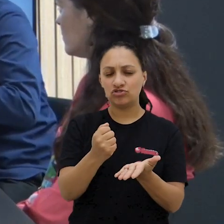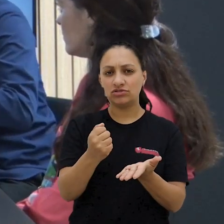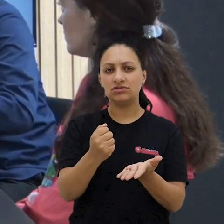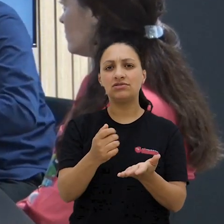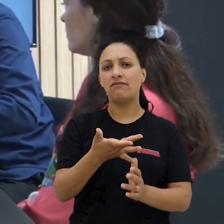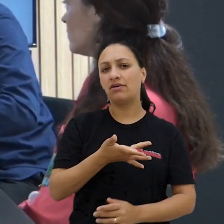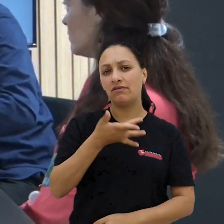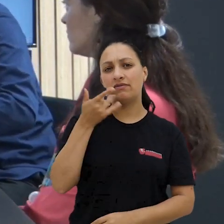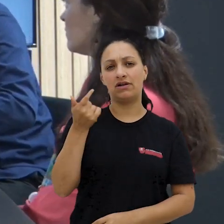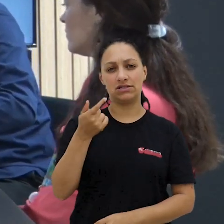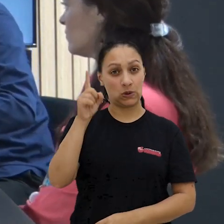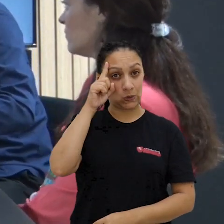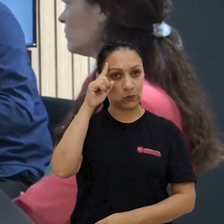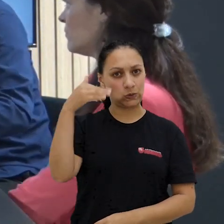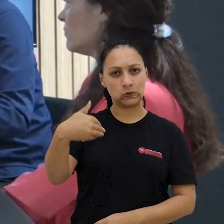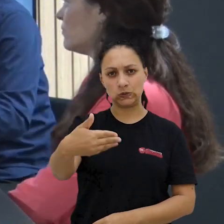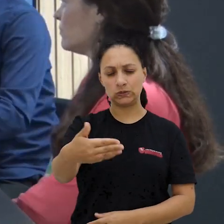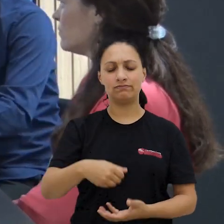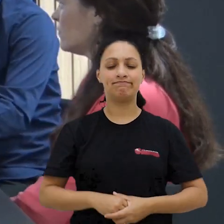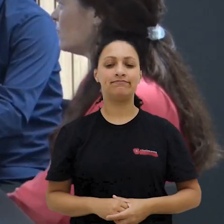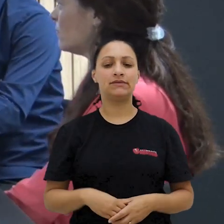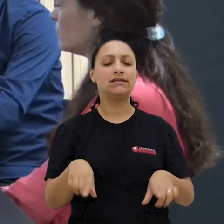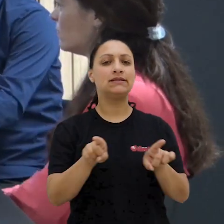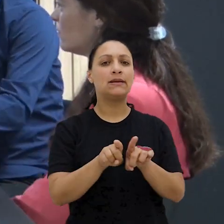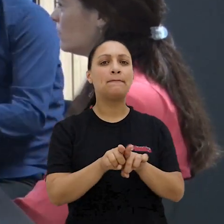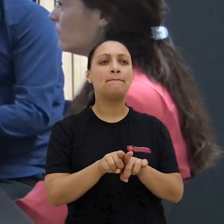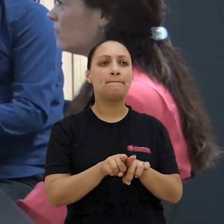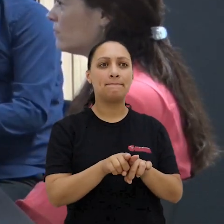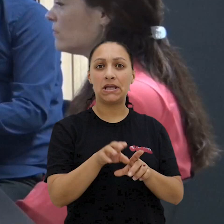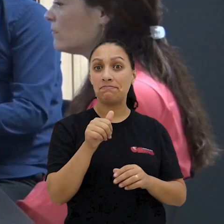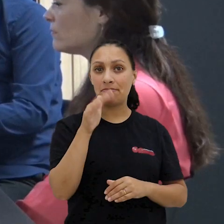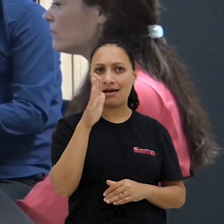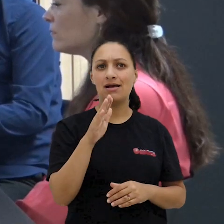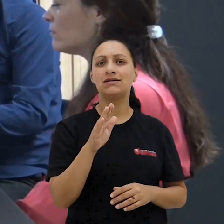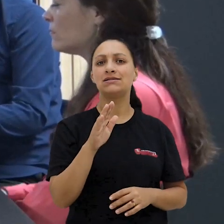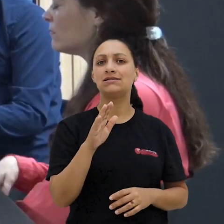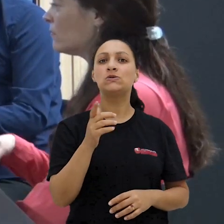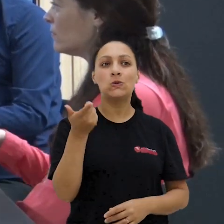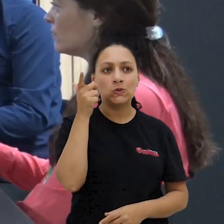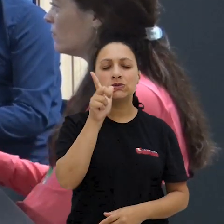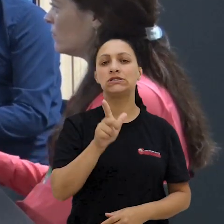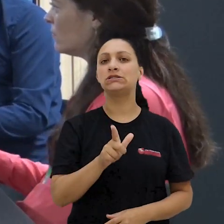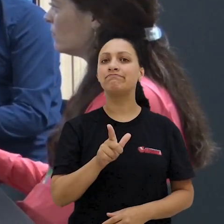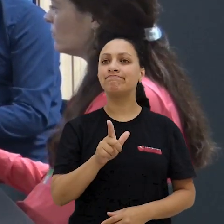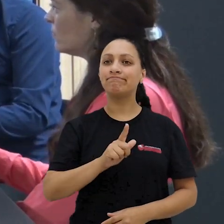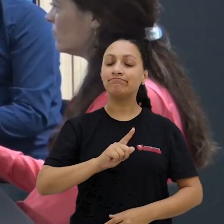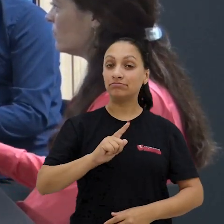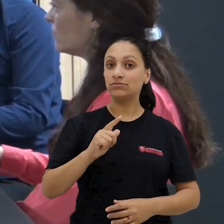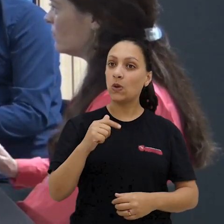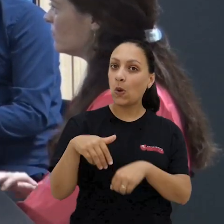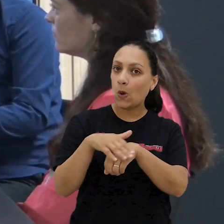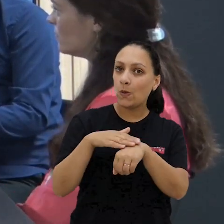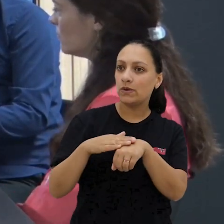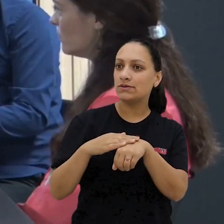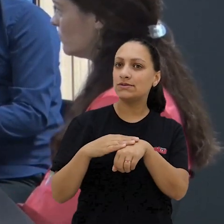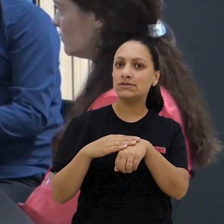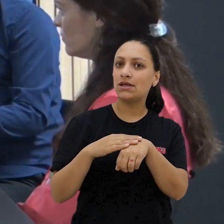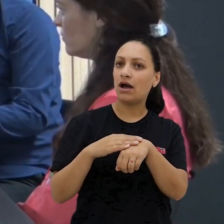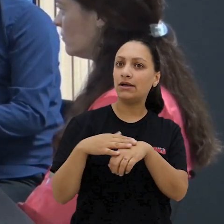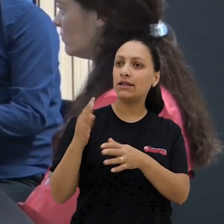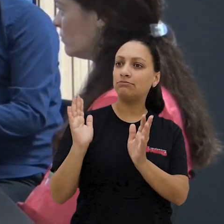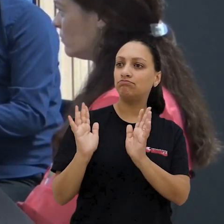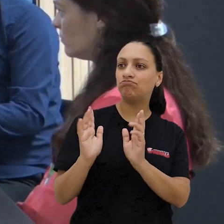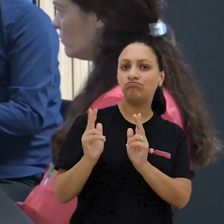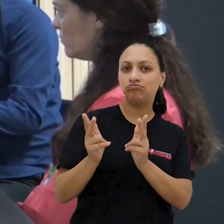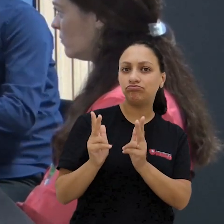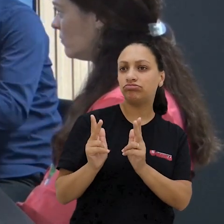delas, vai facilitar o dia a dia. E fala até mais, tu vai conseguir literalmente conversar pessoalmente ou